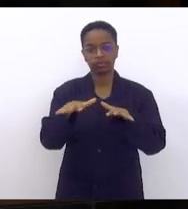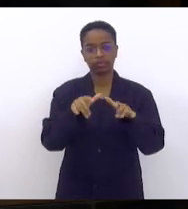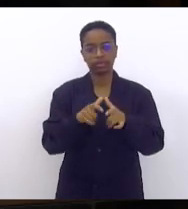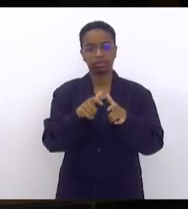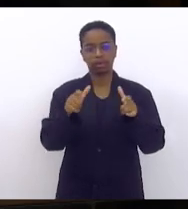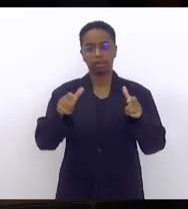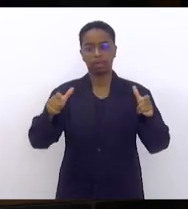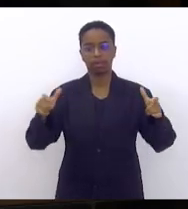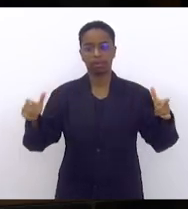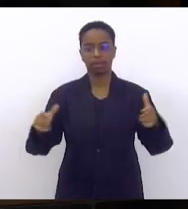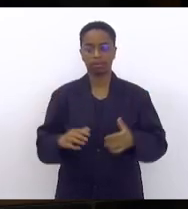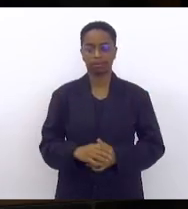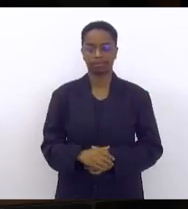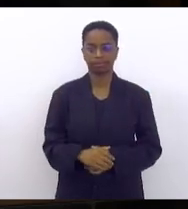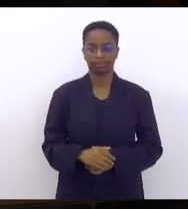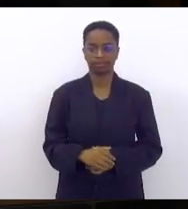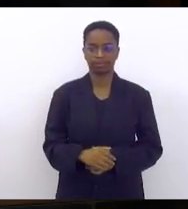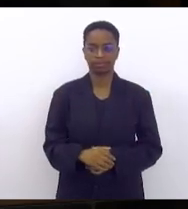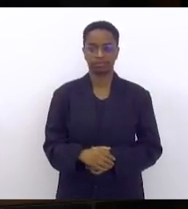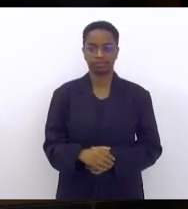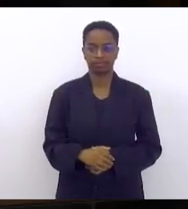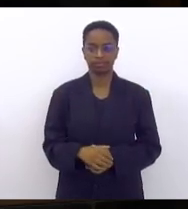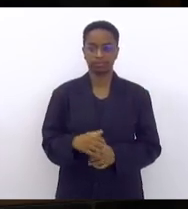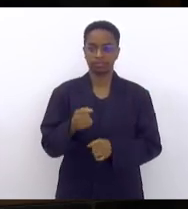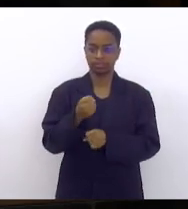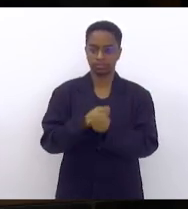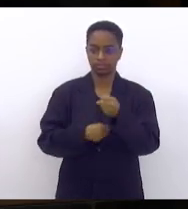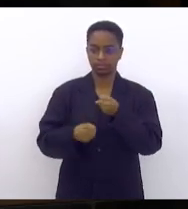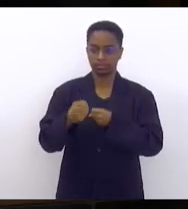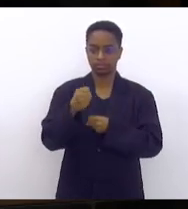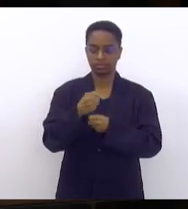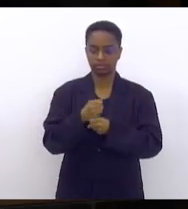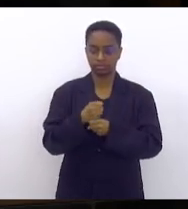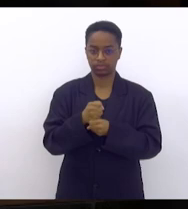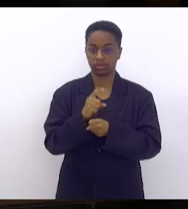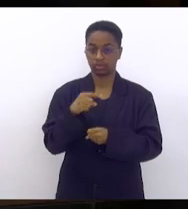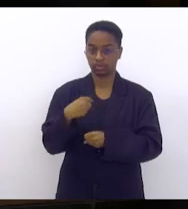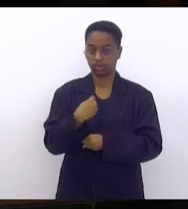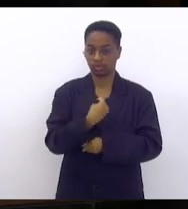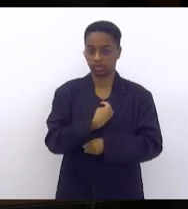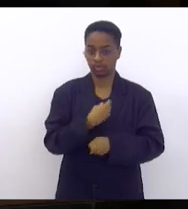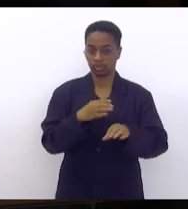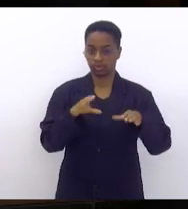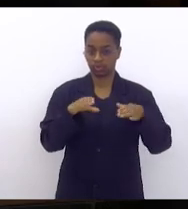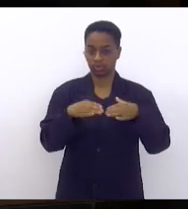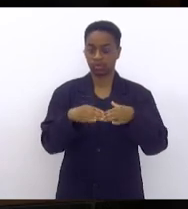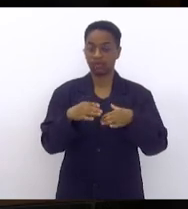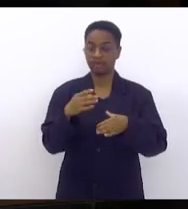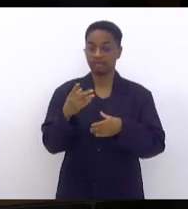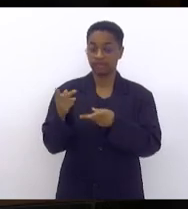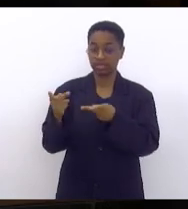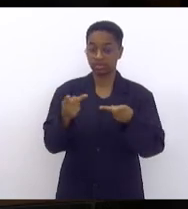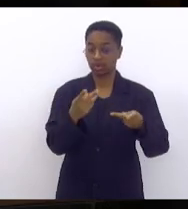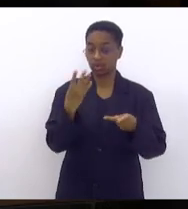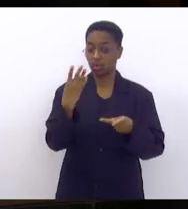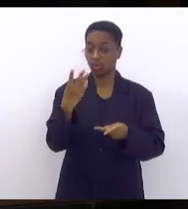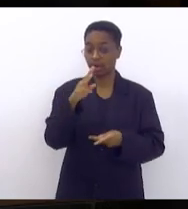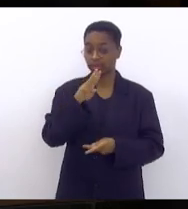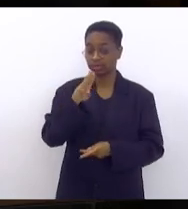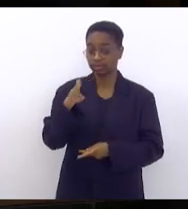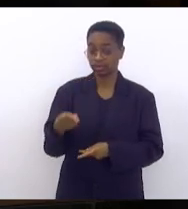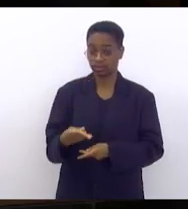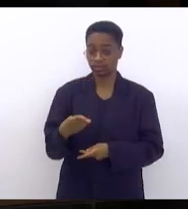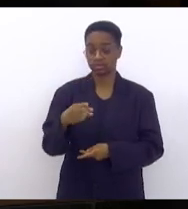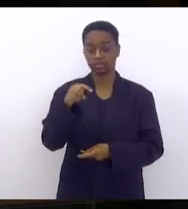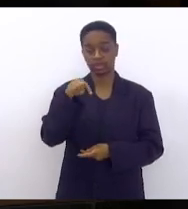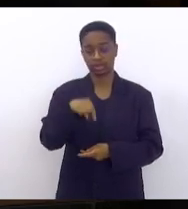né? Ano passado, nós, a Onda Azul, nós fizemos 4 milhões de visitas domiciliares no município